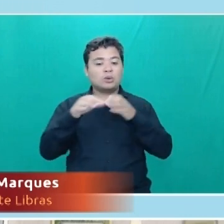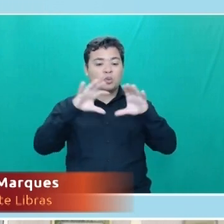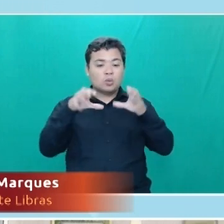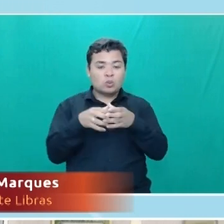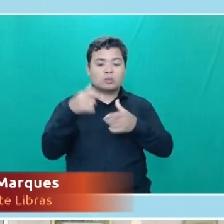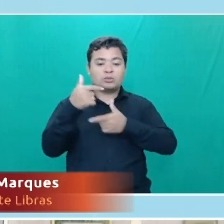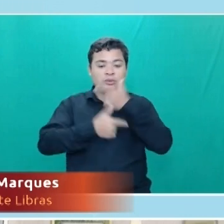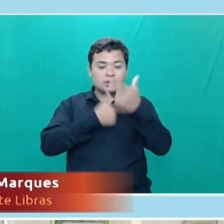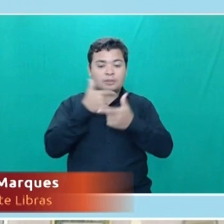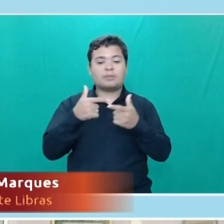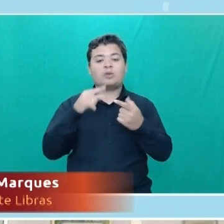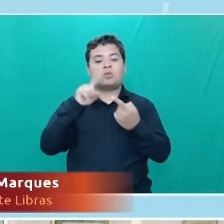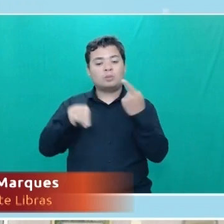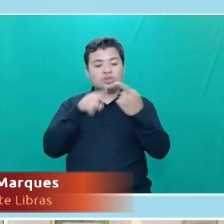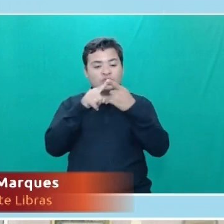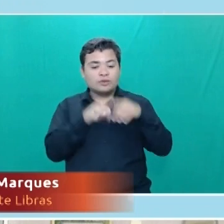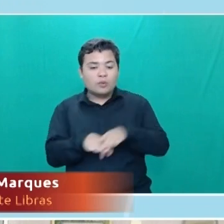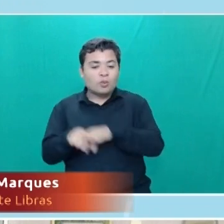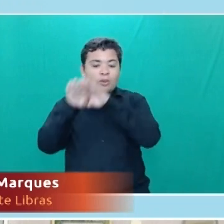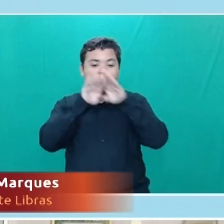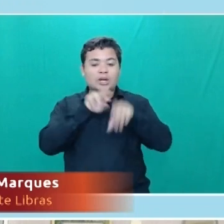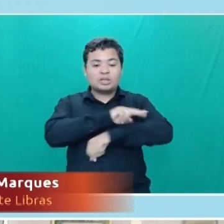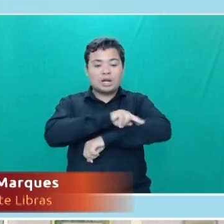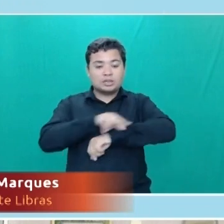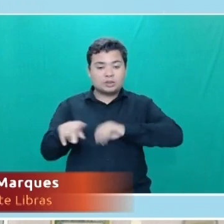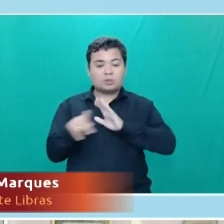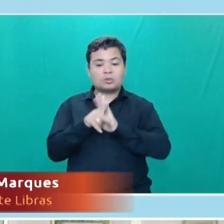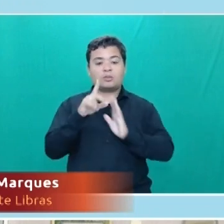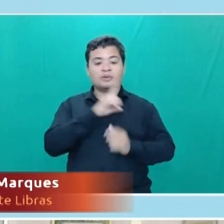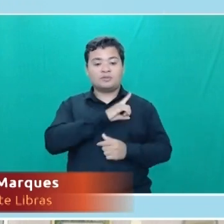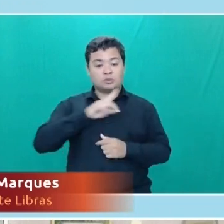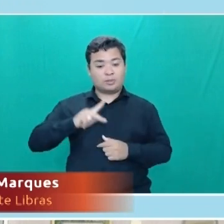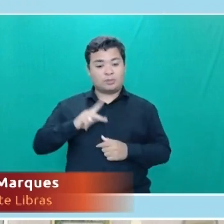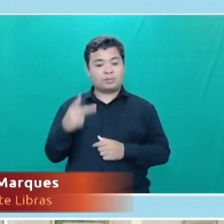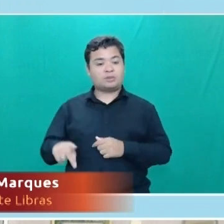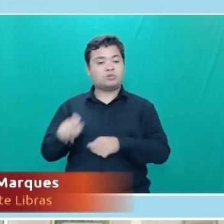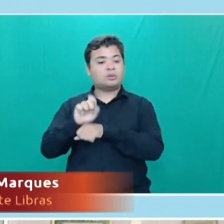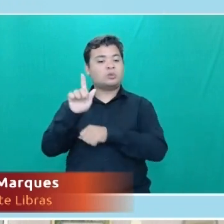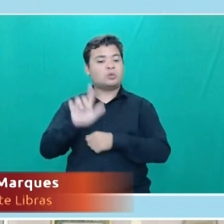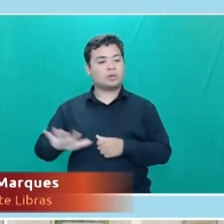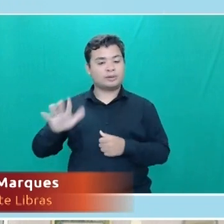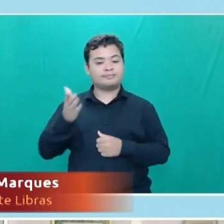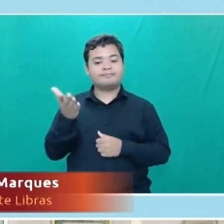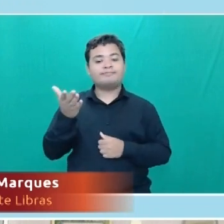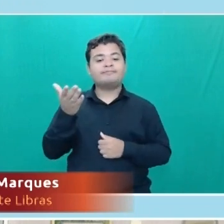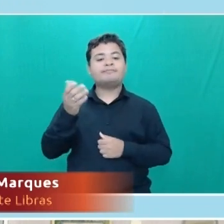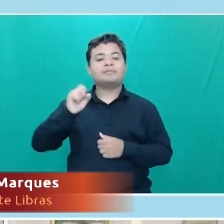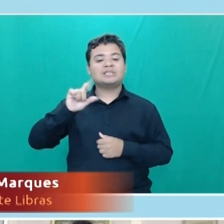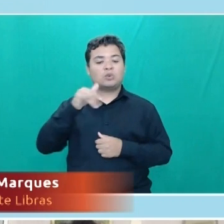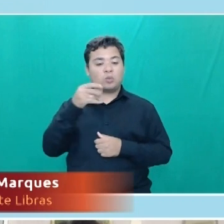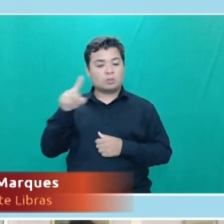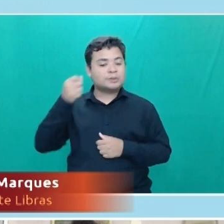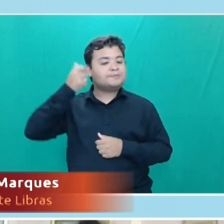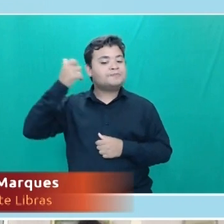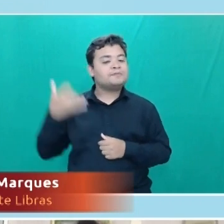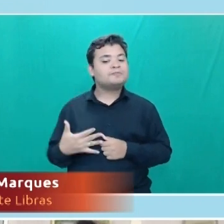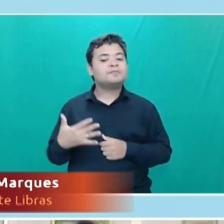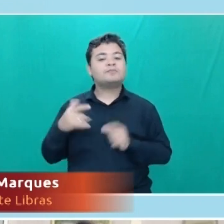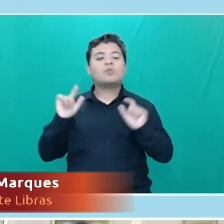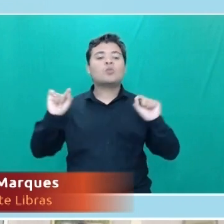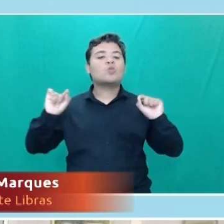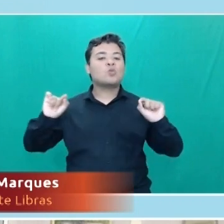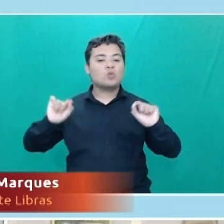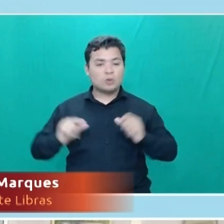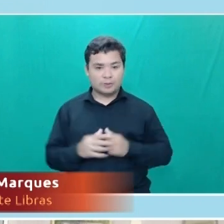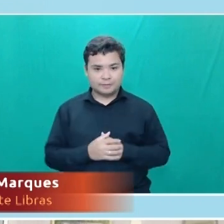do Estado de Goiás. Bom, Salomão, queria que você falasse um pouco para a gente em relação a